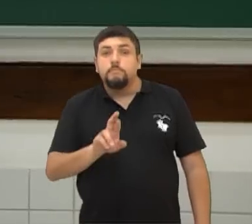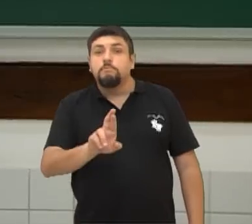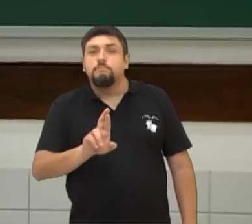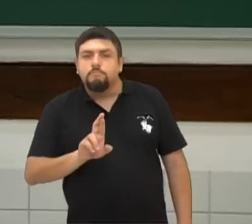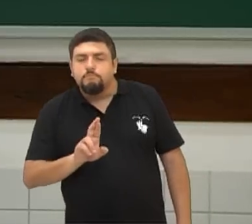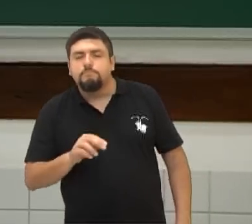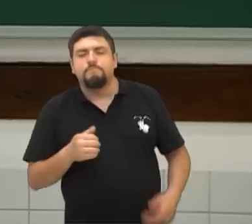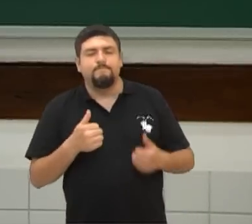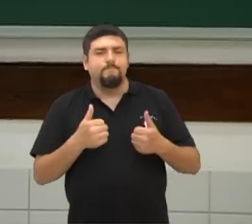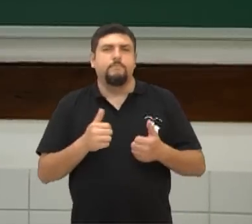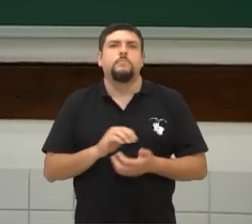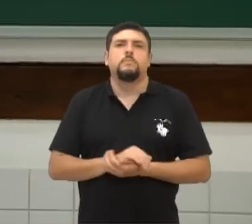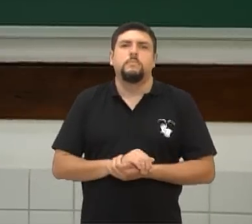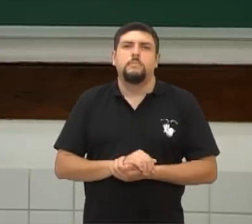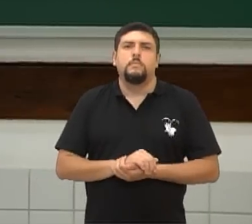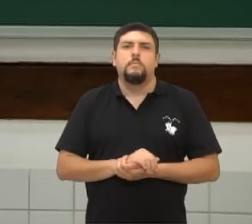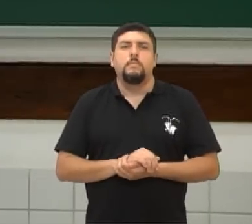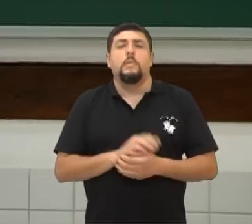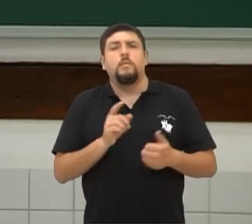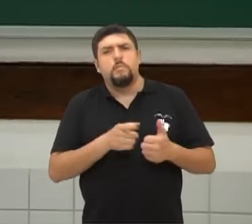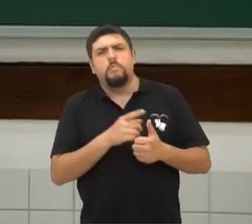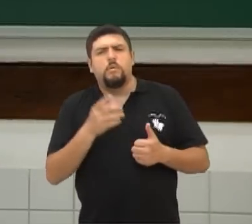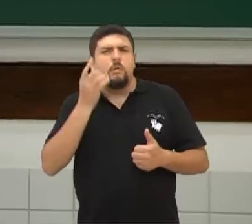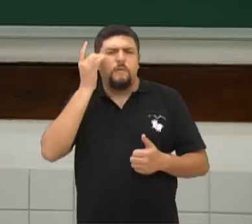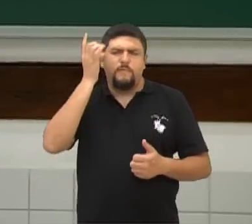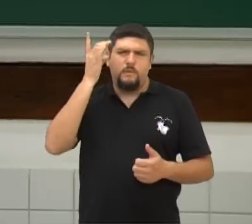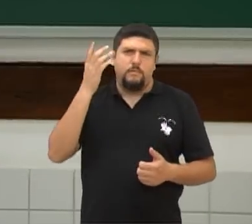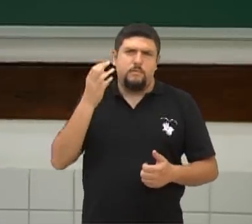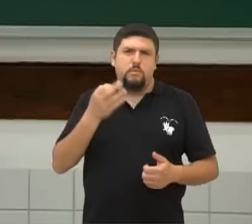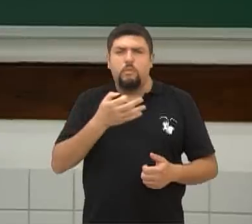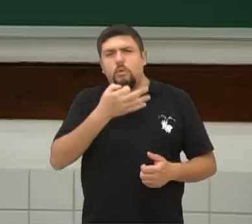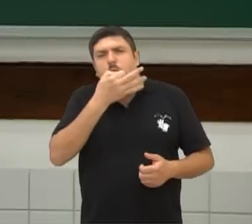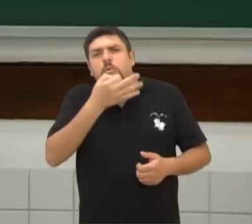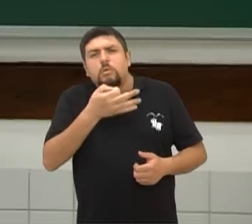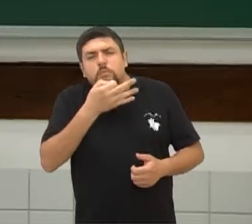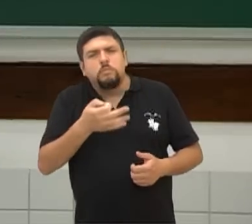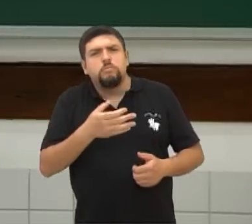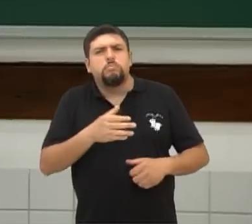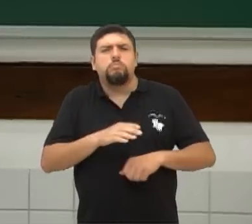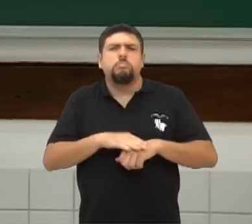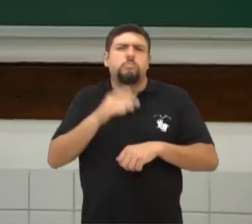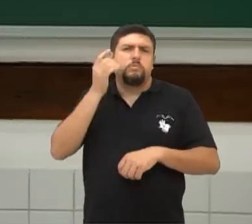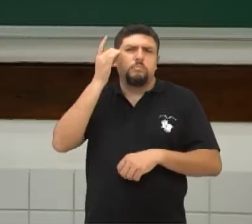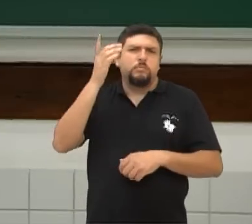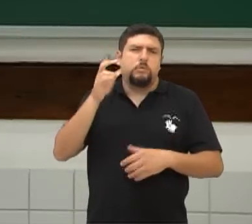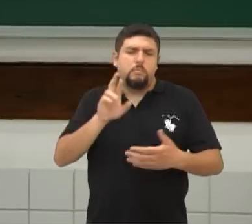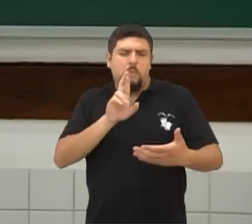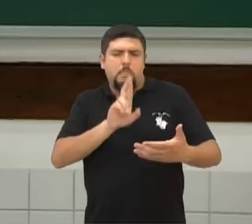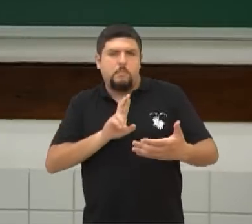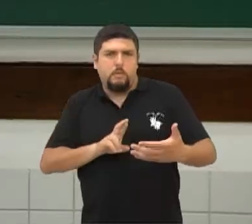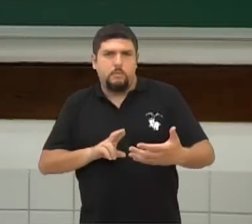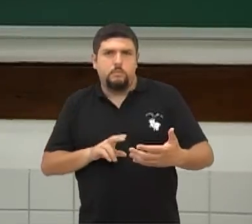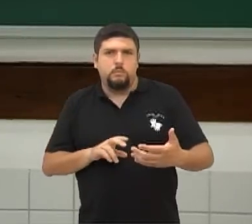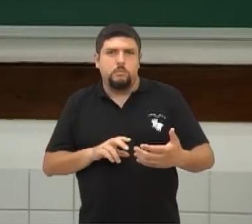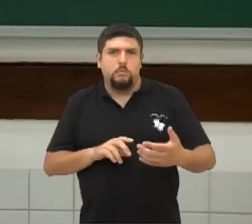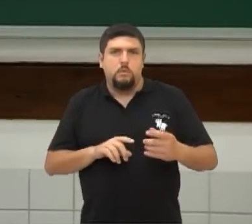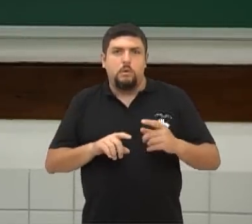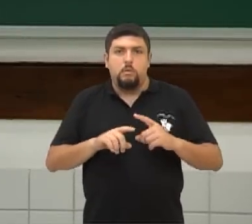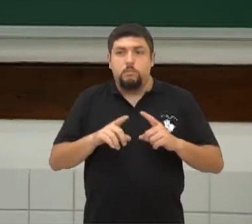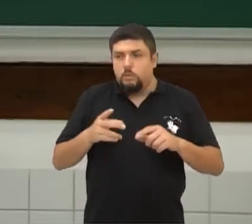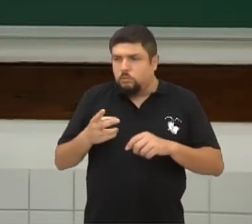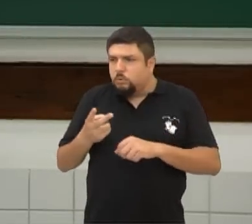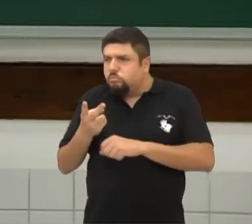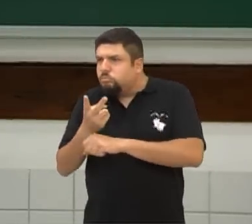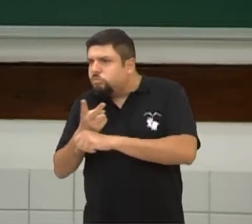respondeu? Primeiro que fica fácil. Quando é a opinião da gente, as coisas ficam mais fáceis, né? Difícil quando a gente tem que ir buscar a